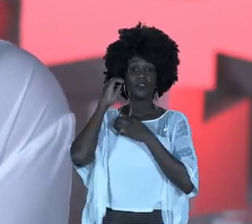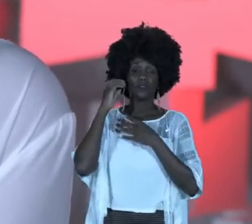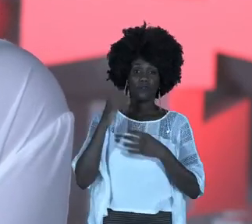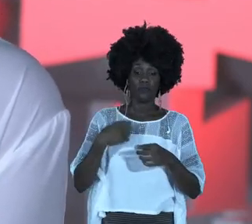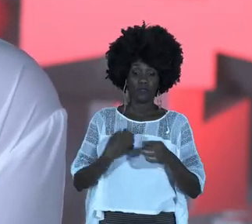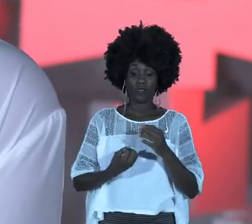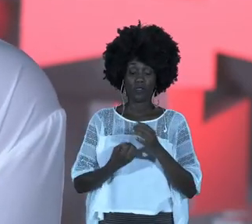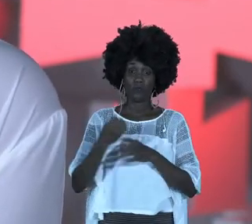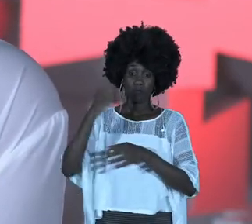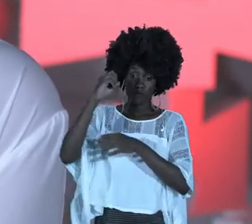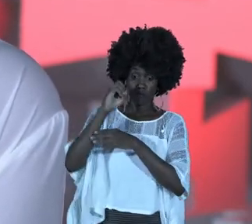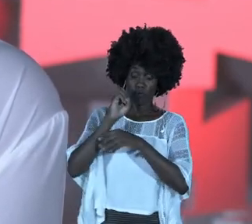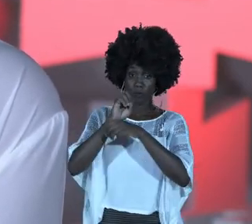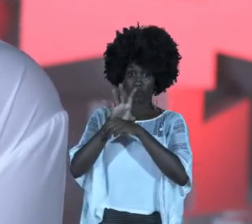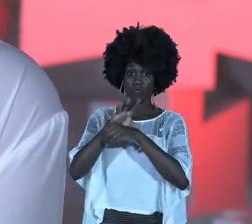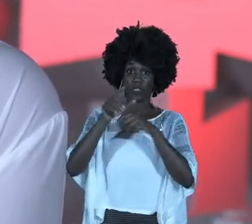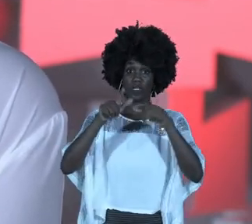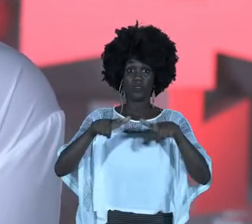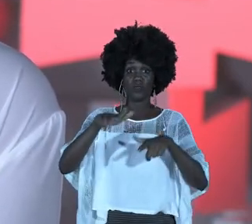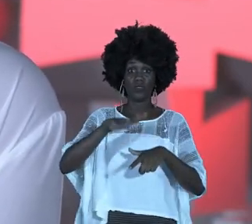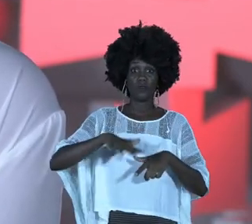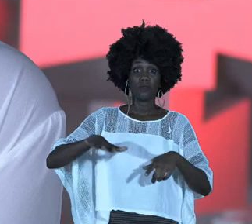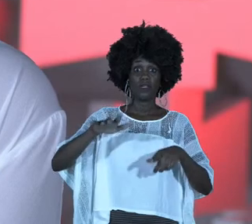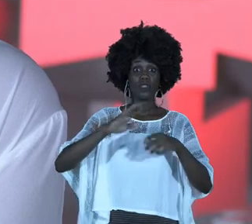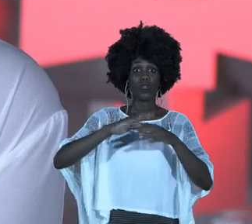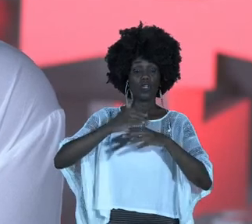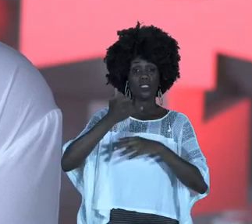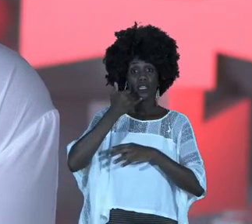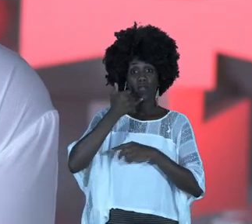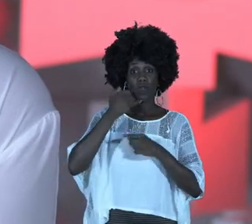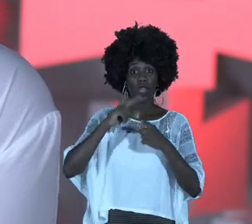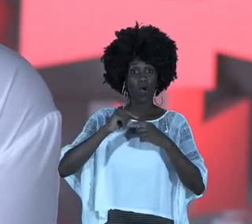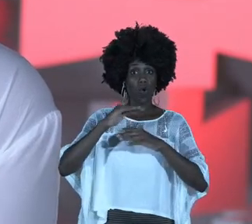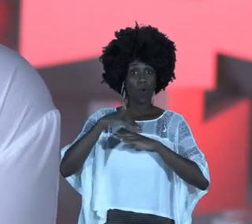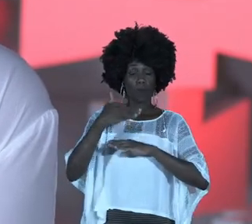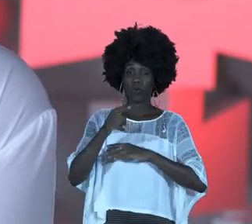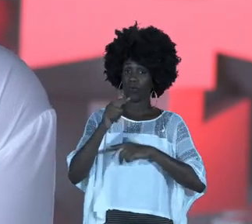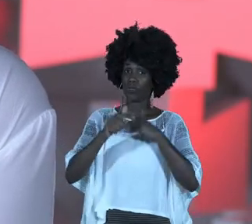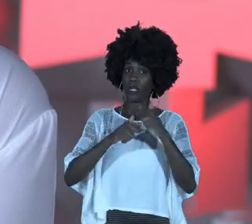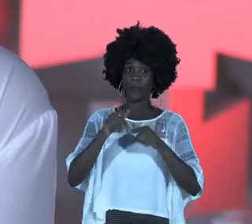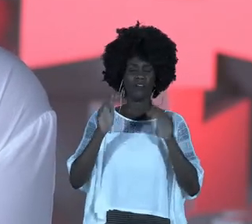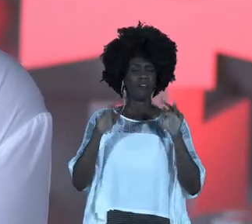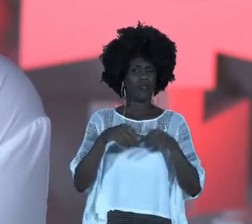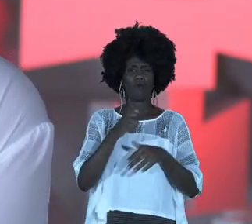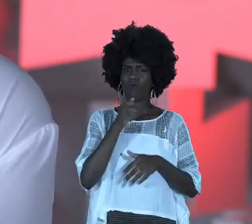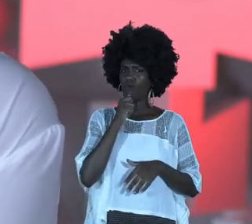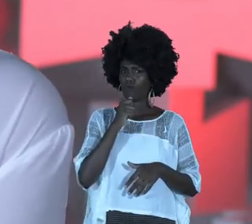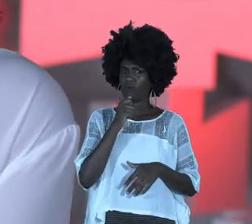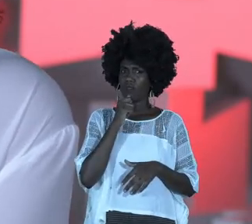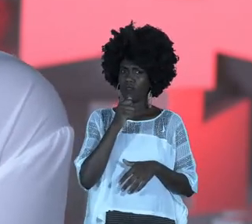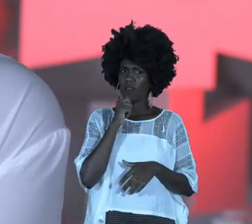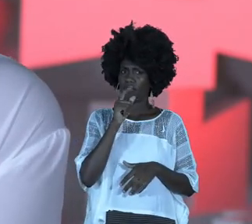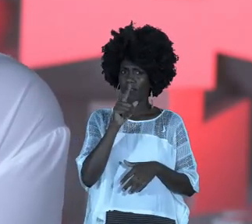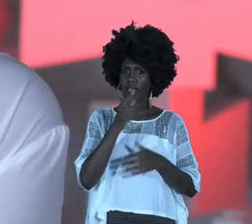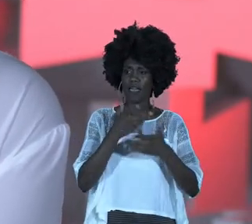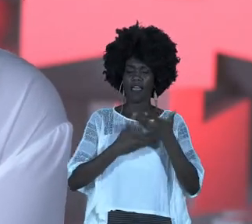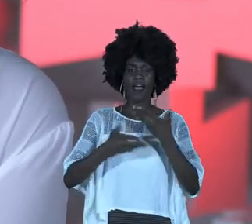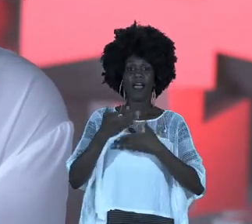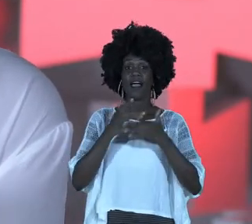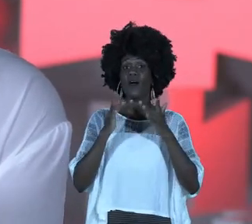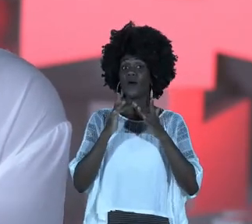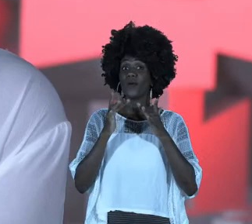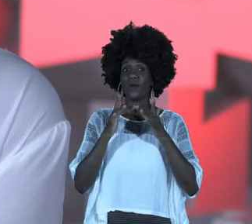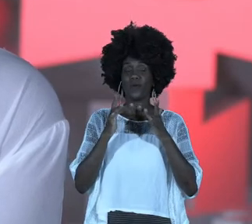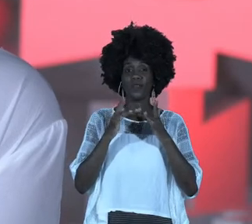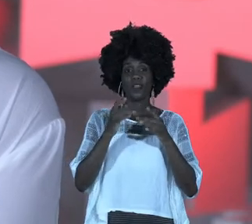Como vocês viram na tela do computador, do celular, não é o trabalho final. O trabalho final é a relação